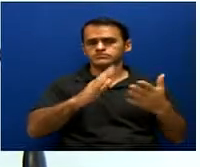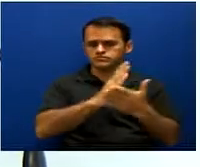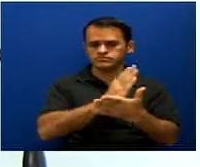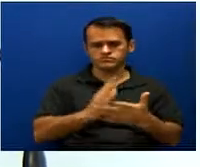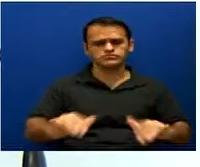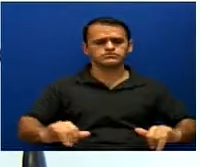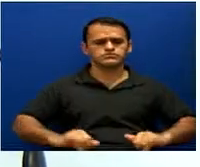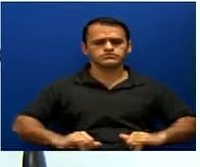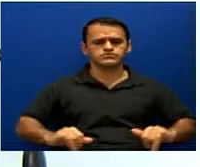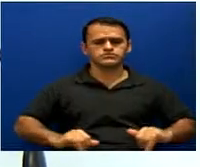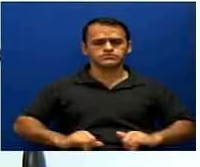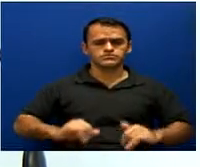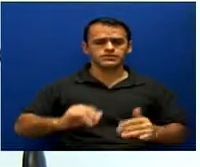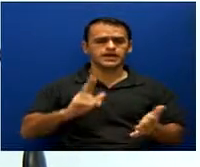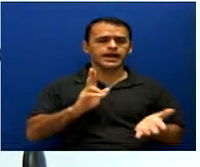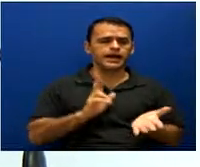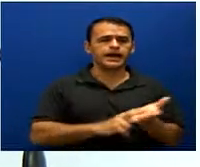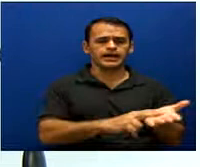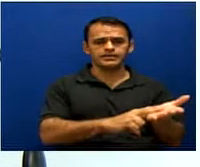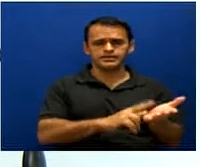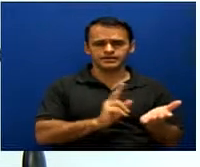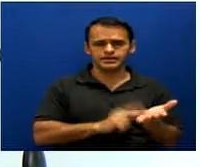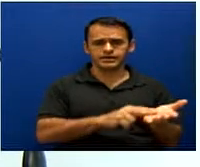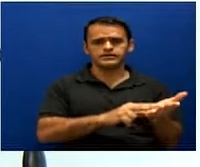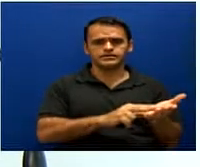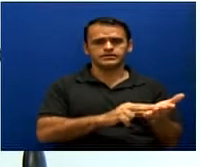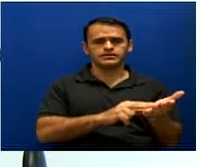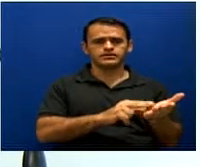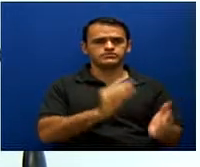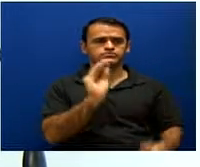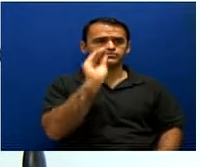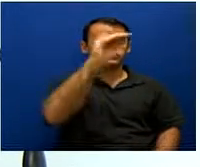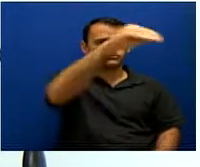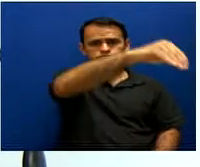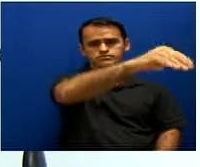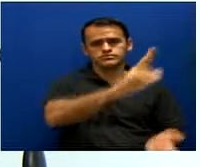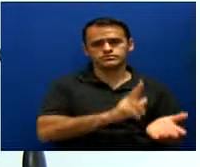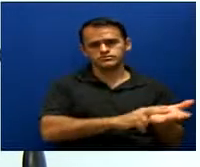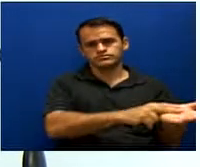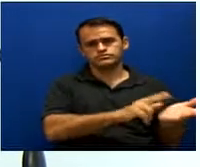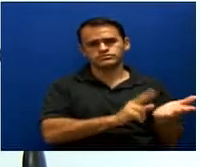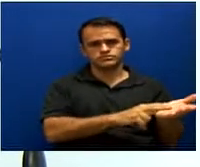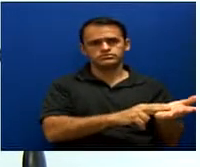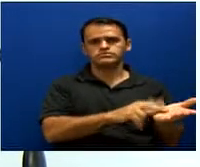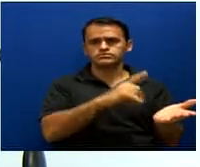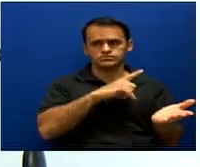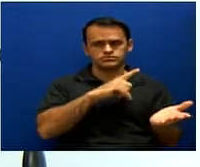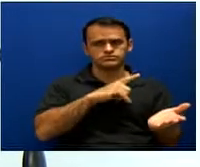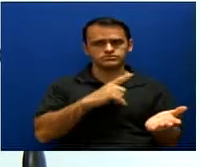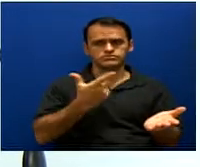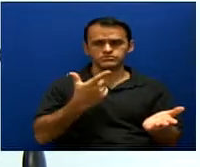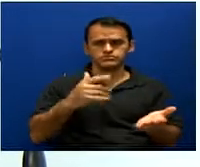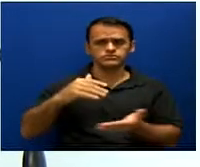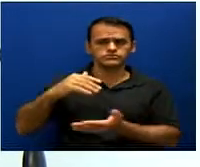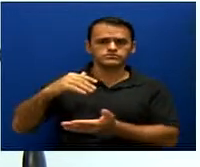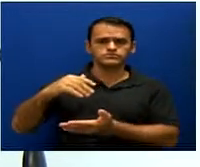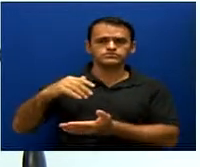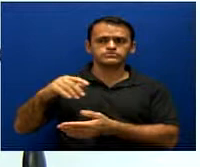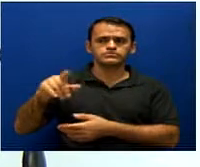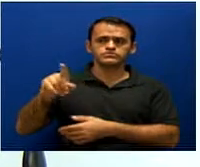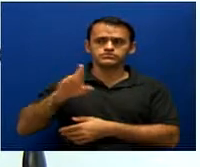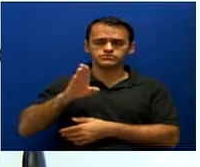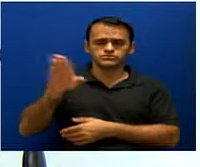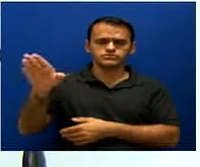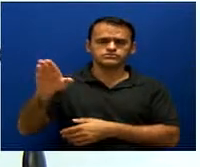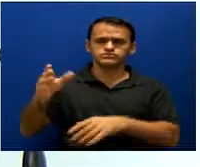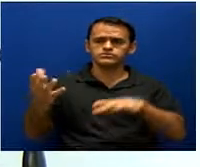recebem correspondência. Vereador Silvano, descobrimos que há um recurso, inclusive dos Correios, e fomos a